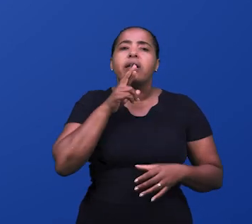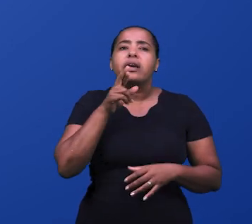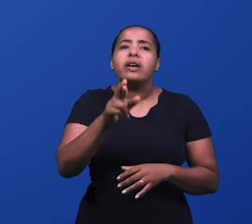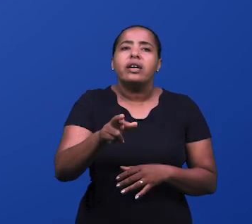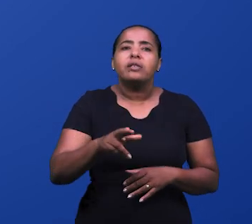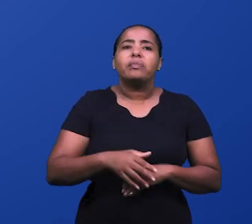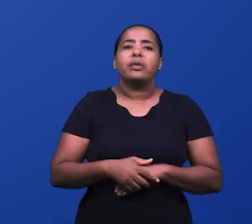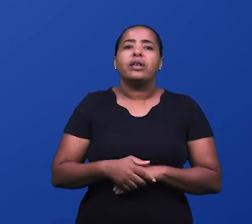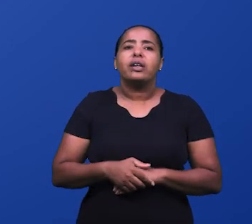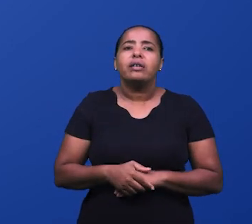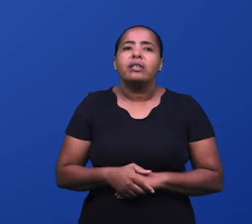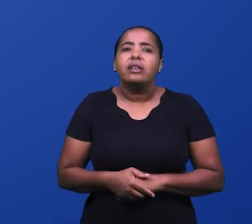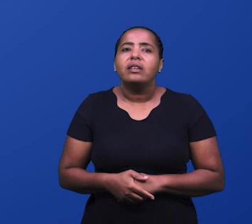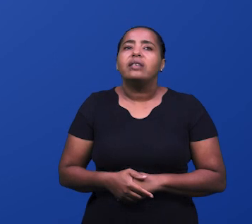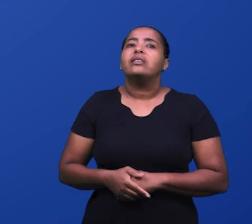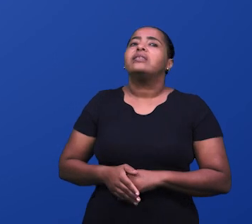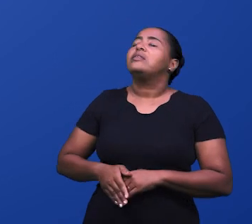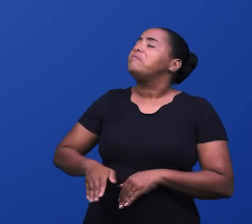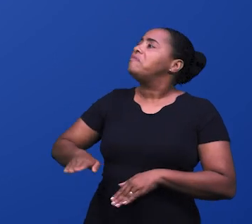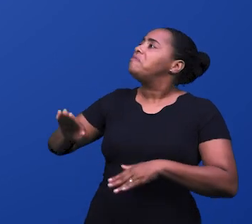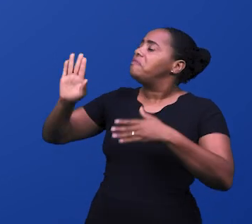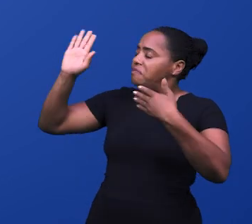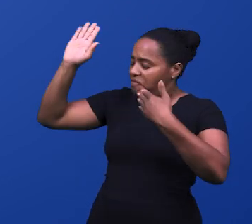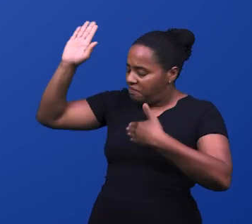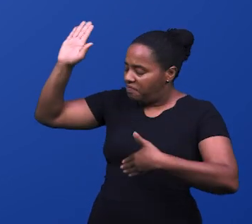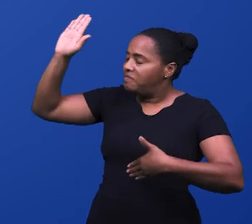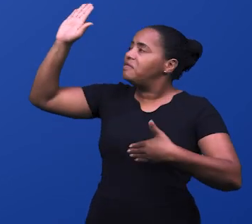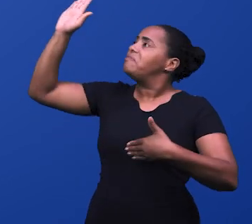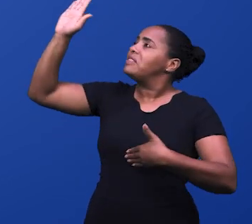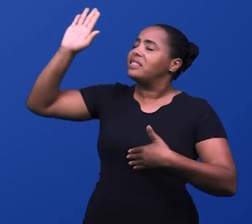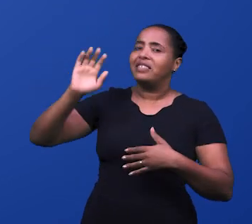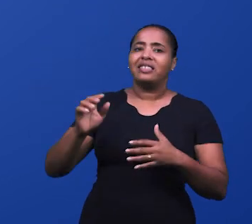respondeu, eis-me